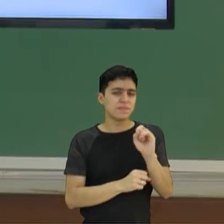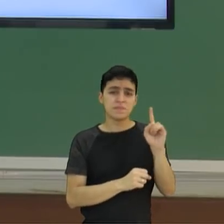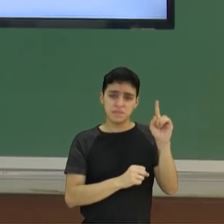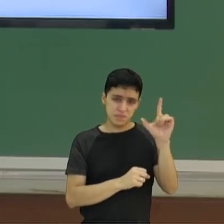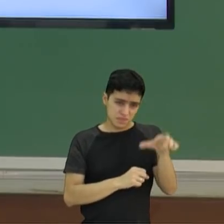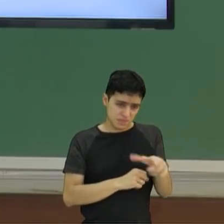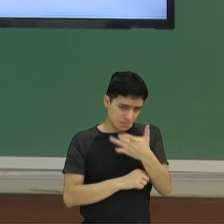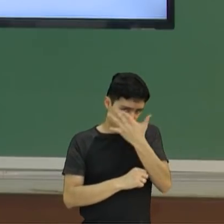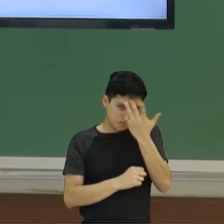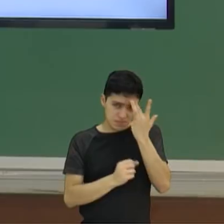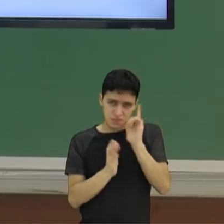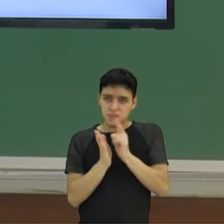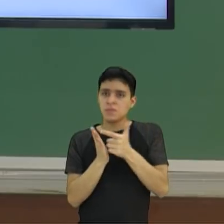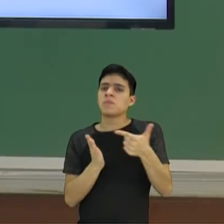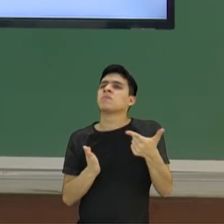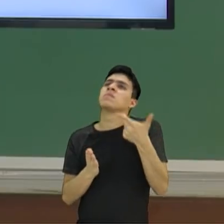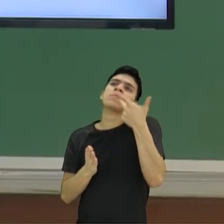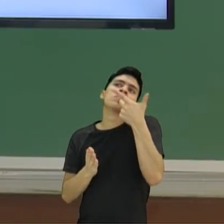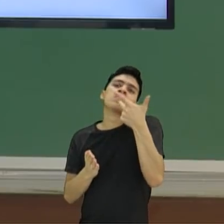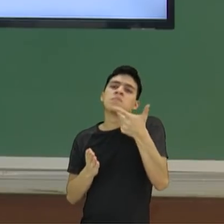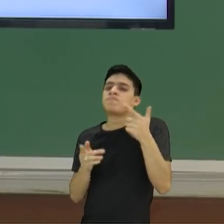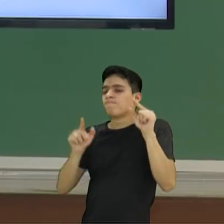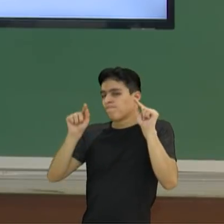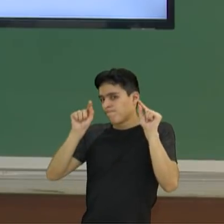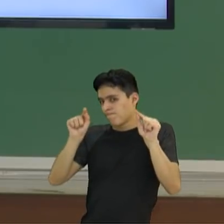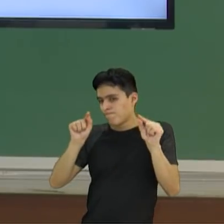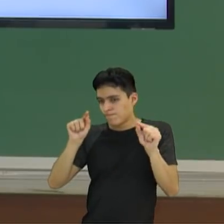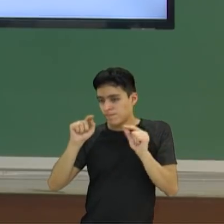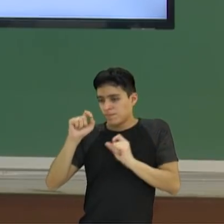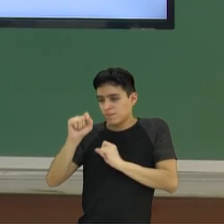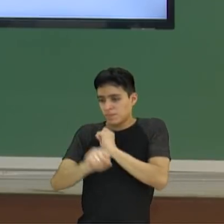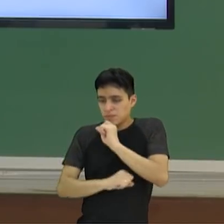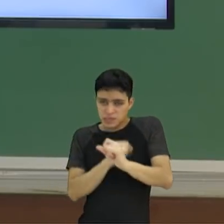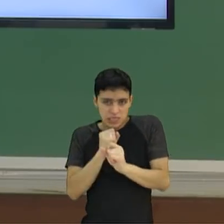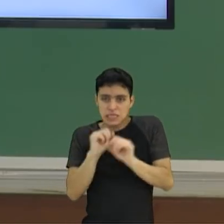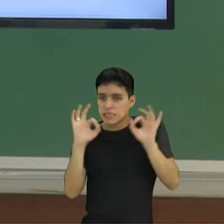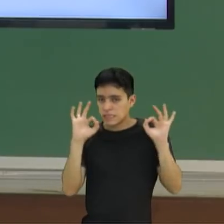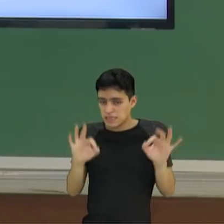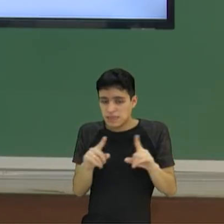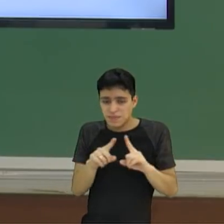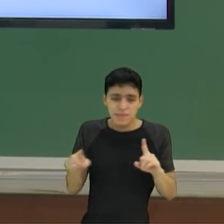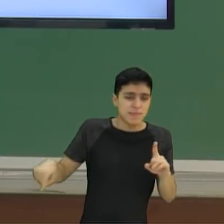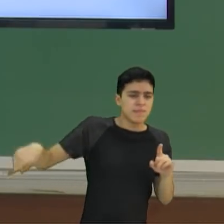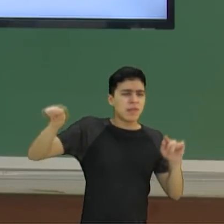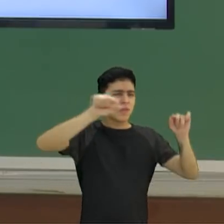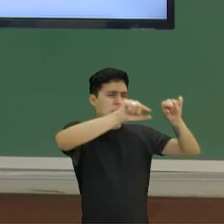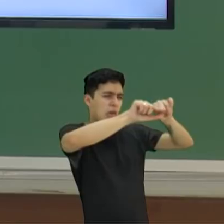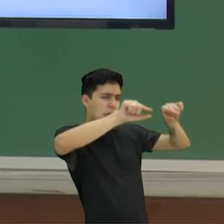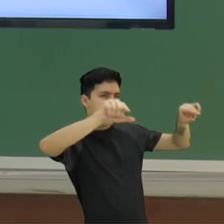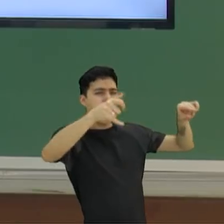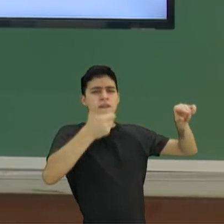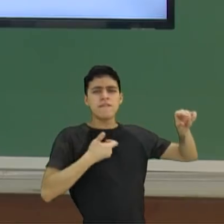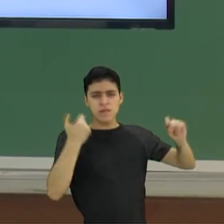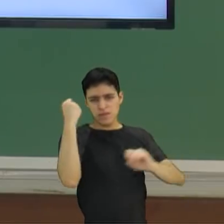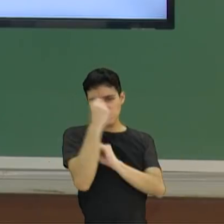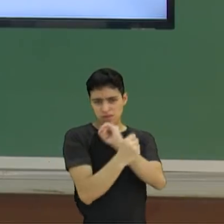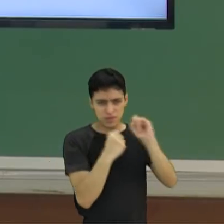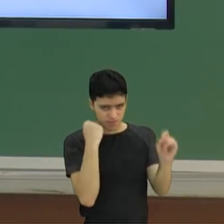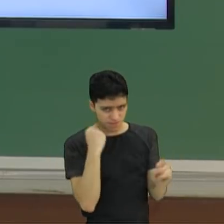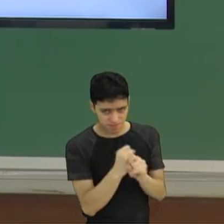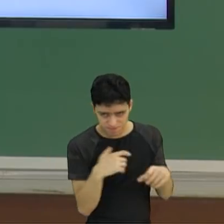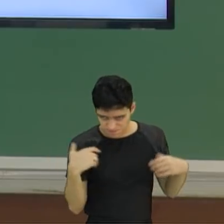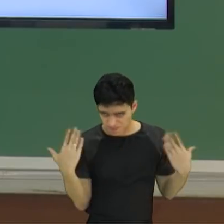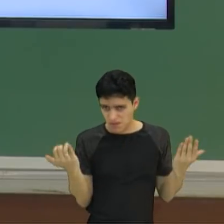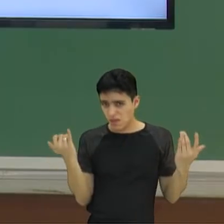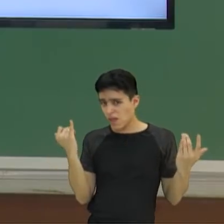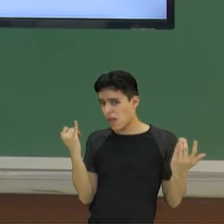citar o ano no decorrer da notícia, mas no cabeçalho nós temos essa data. Então, a notícia é algo